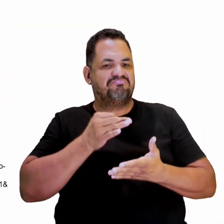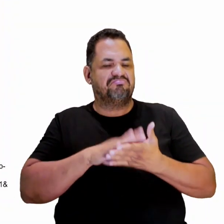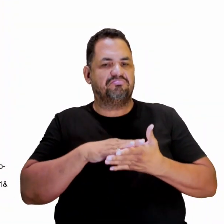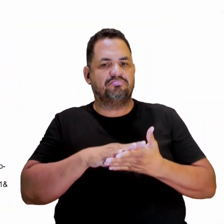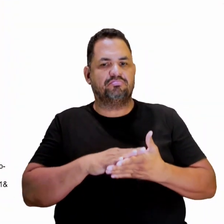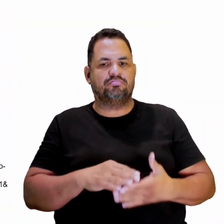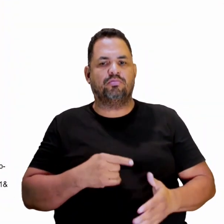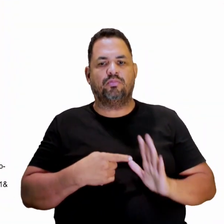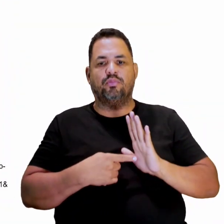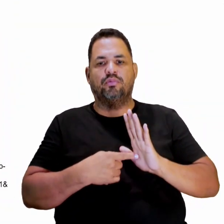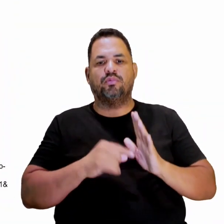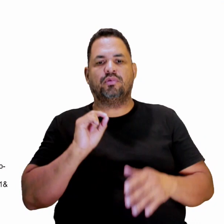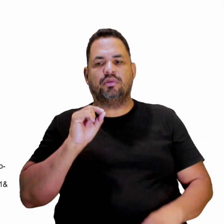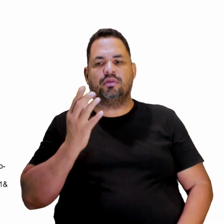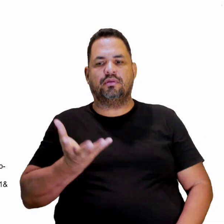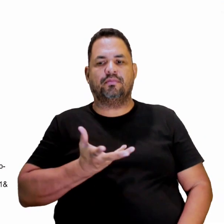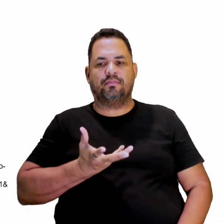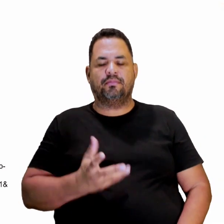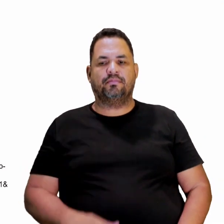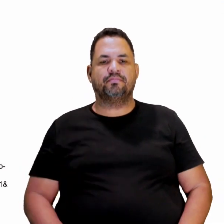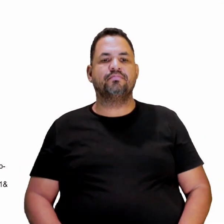O título do texto